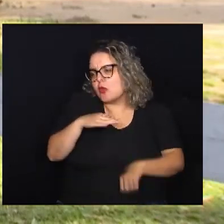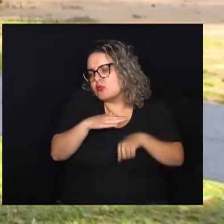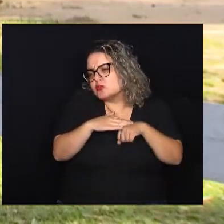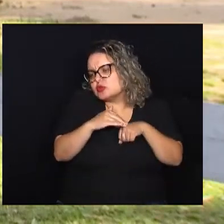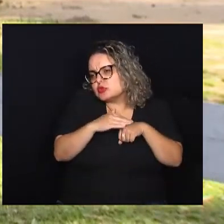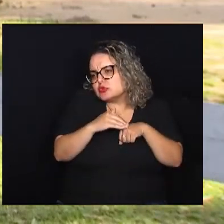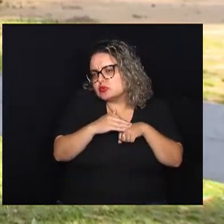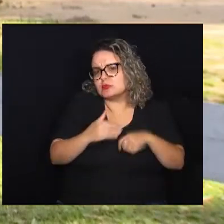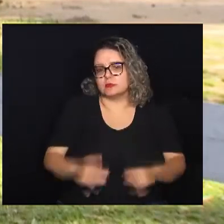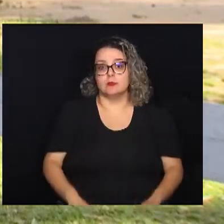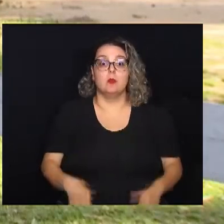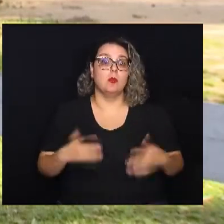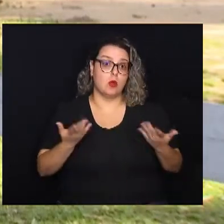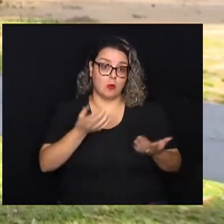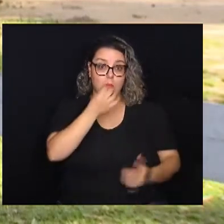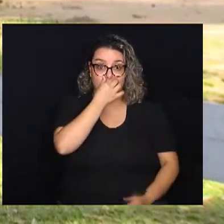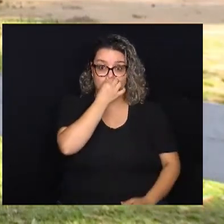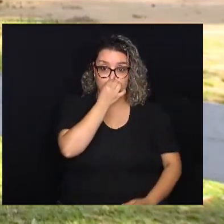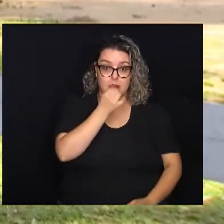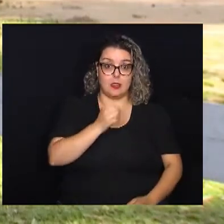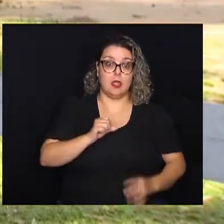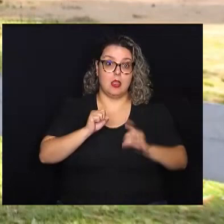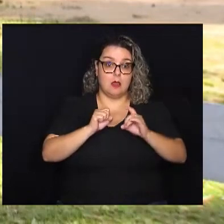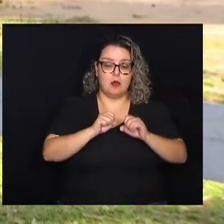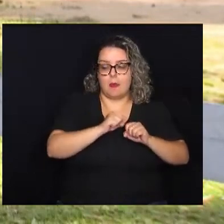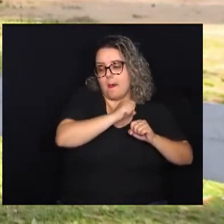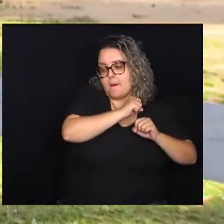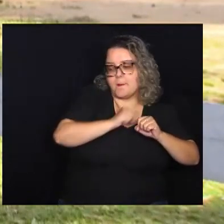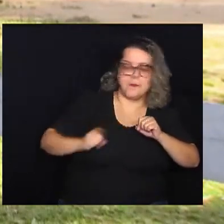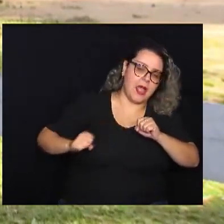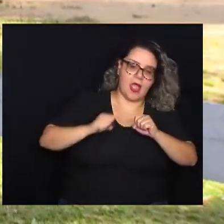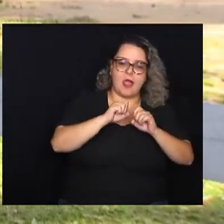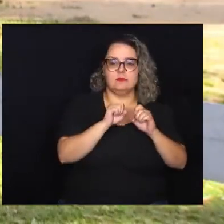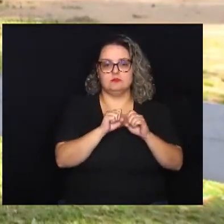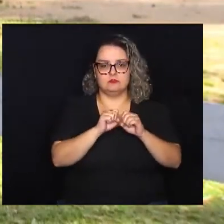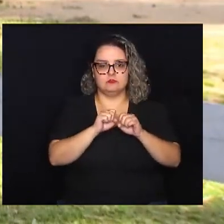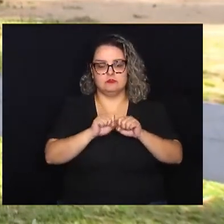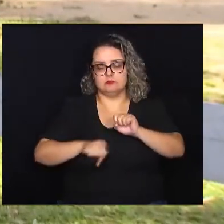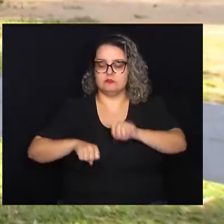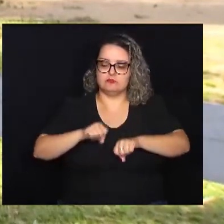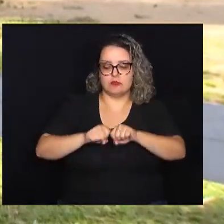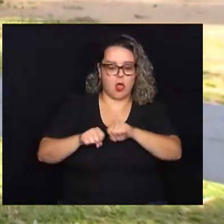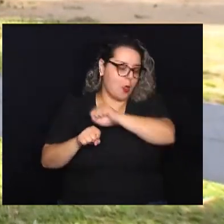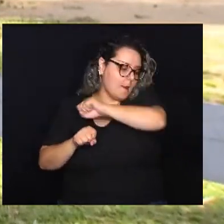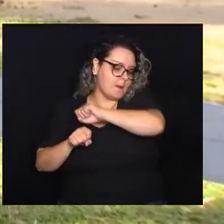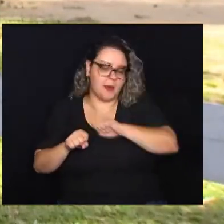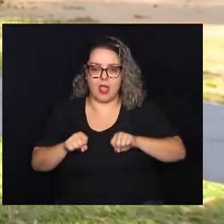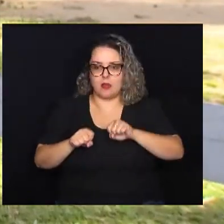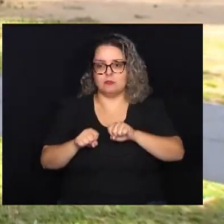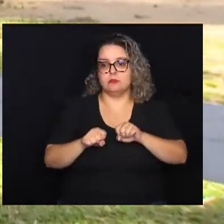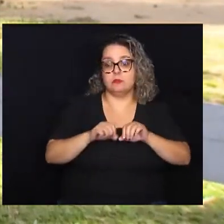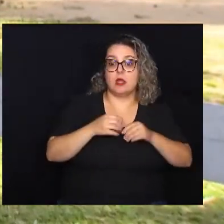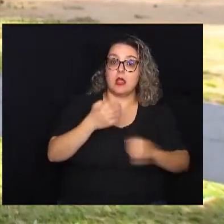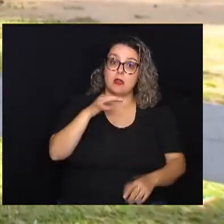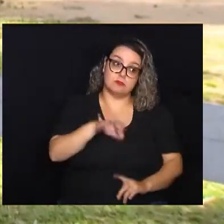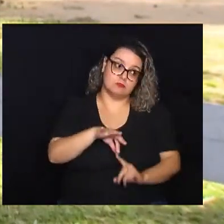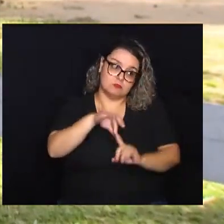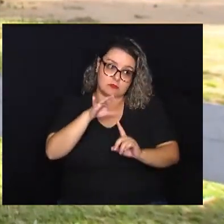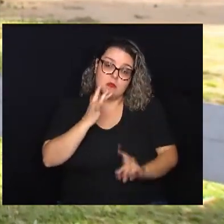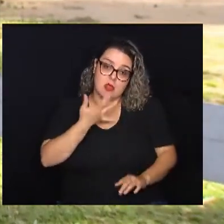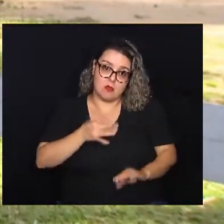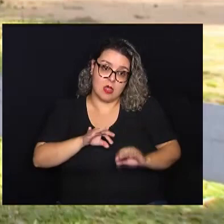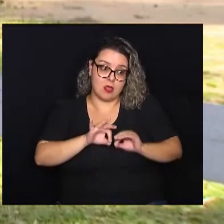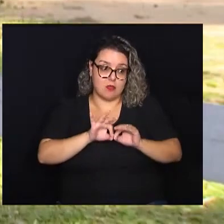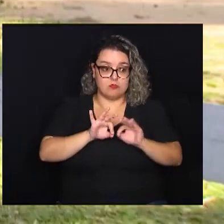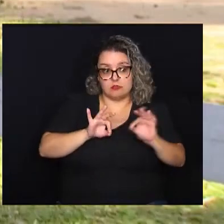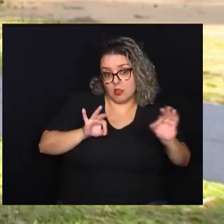assim elas podem dar coice né Você pode perceber que Elas preferem ficar mais afastadas né a gente ainda